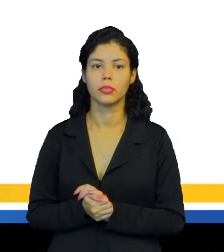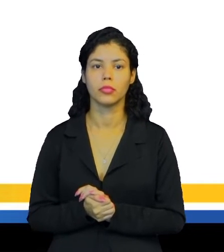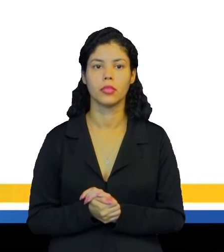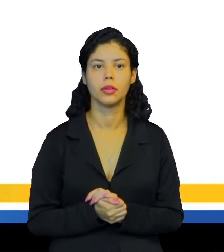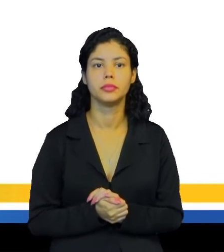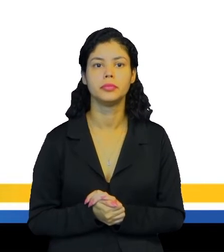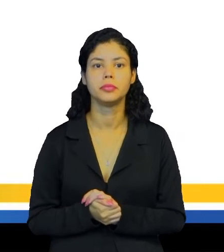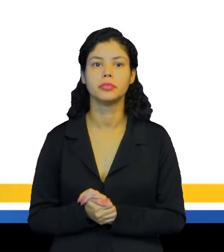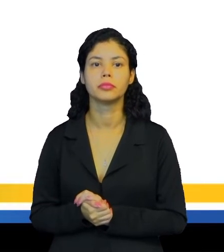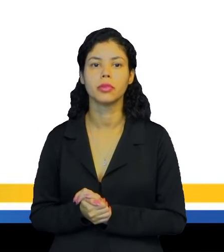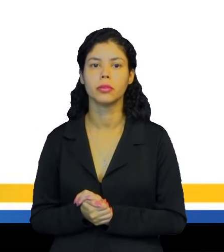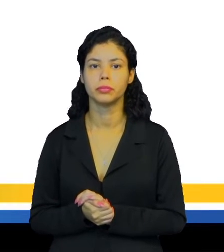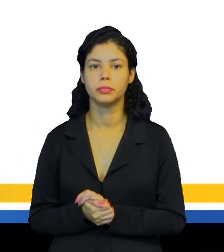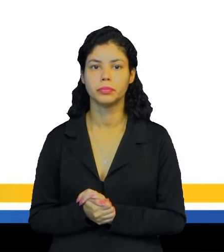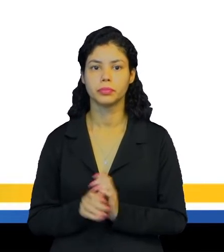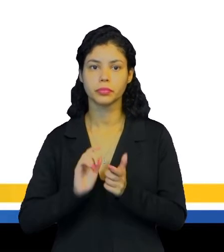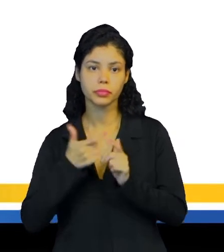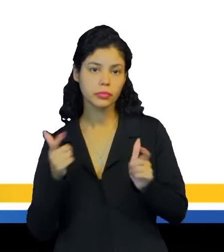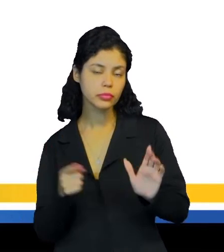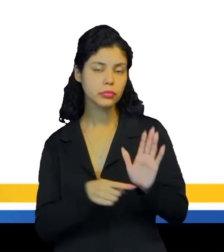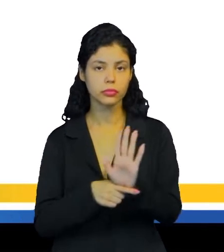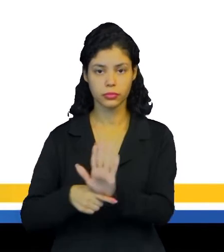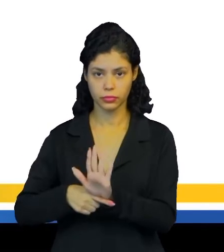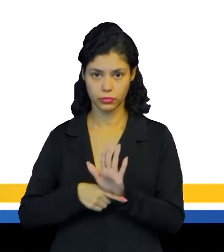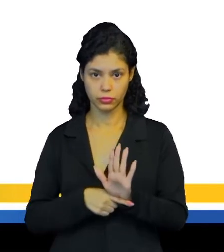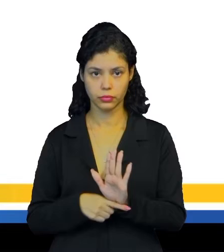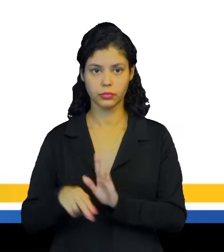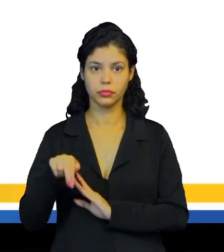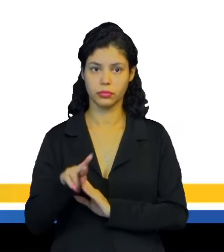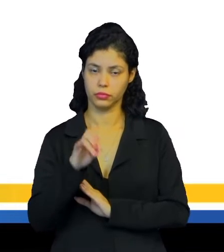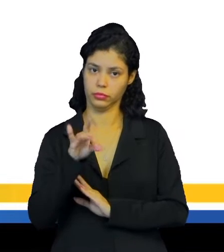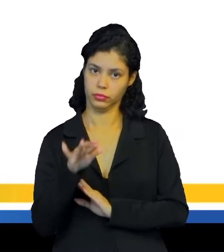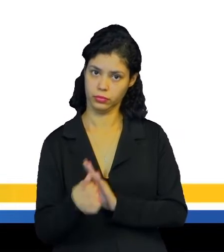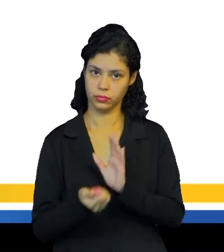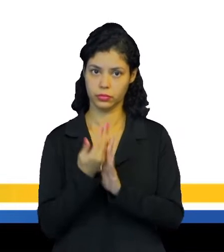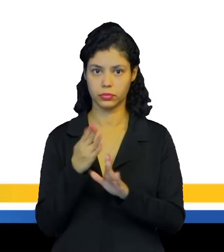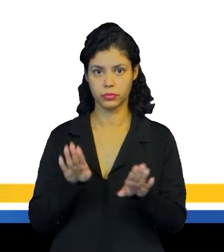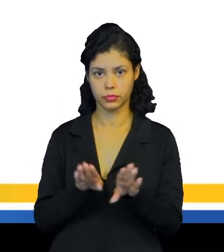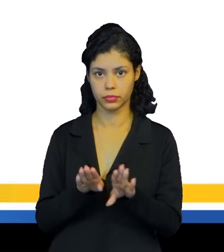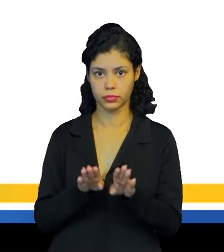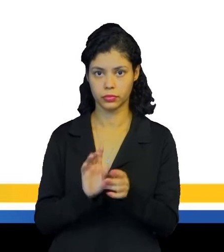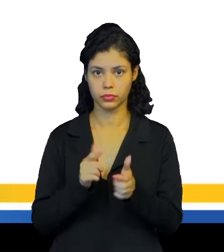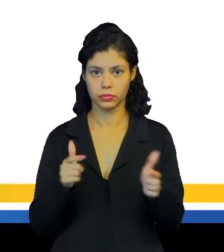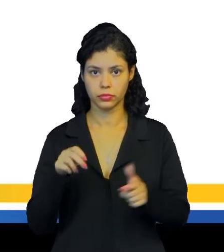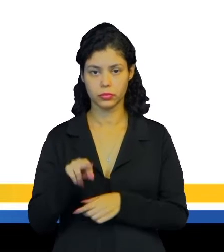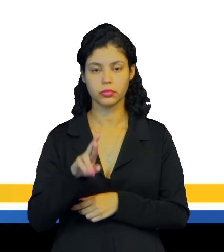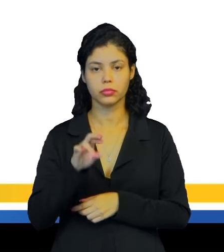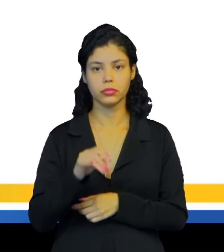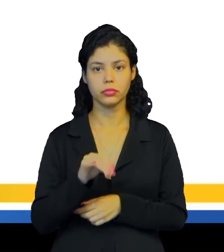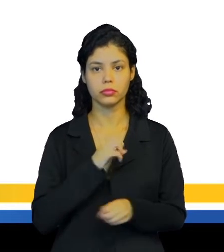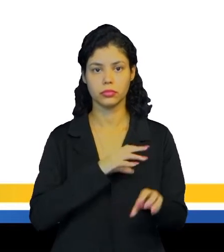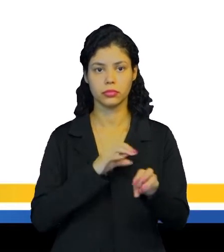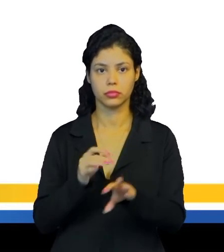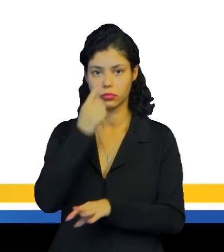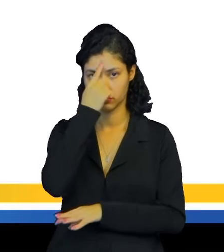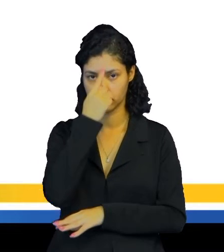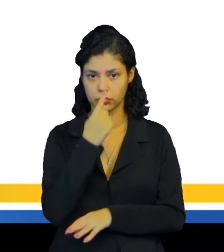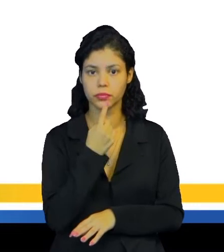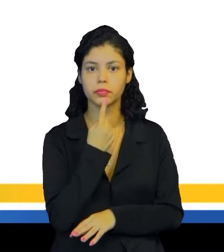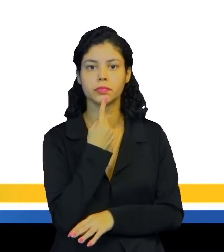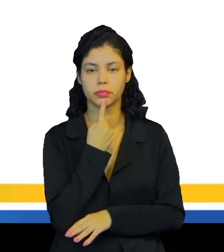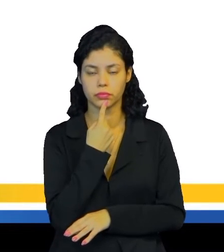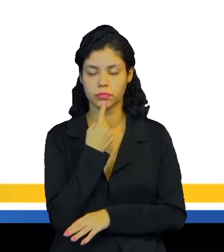O Constantino é um maior representante do naturalismo e chegou a criar também o método de encenação,